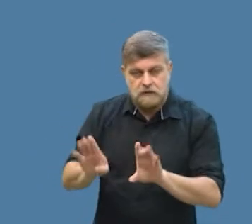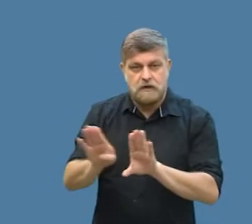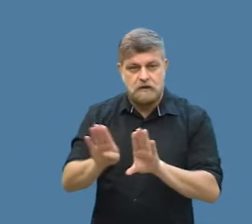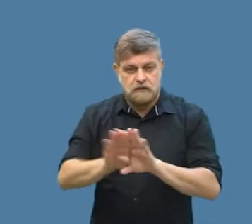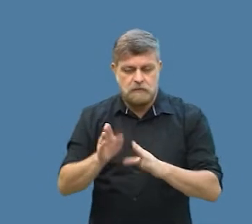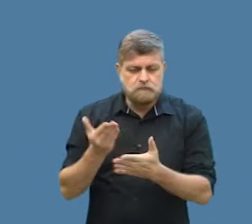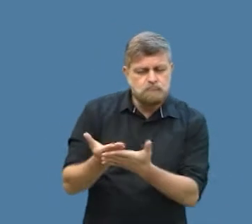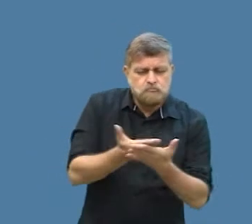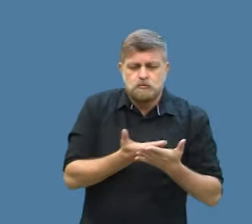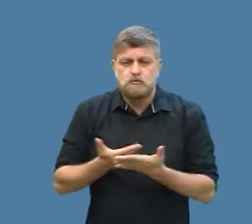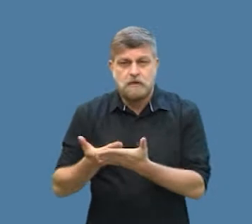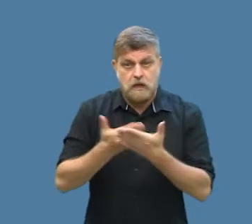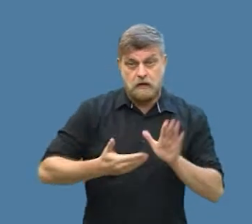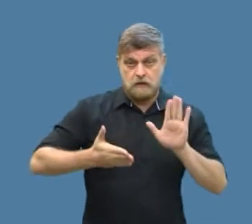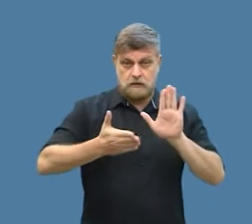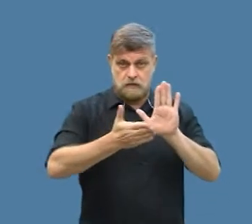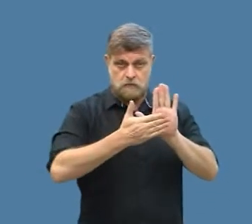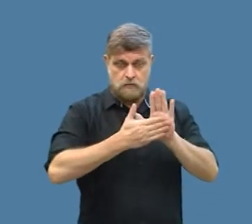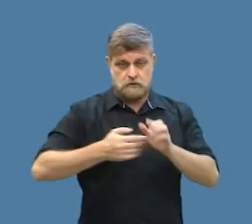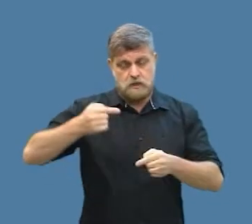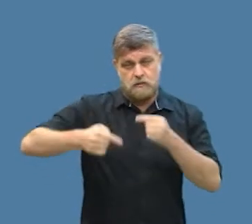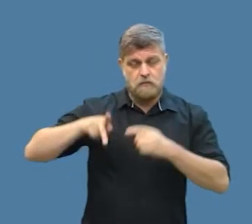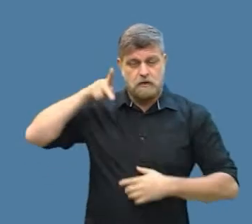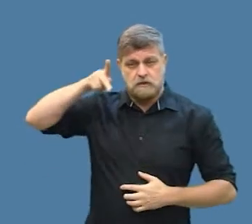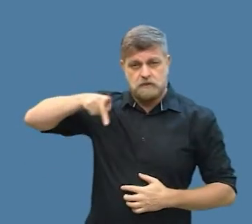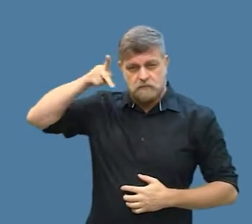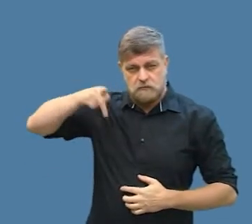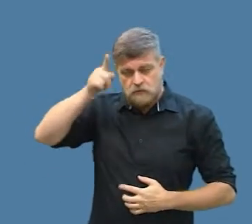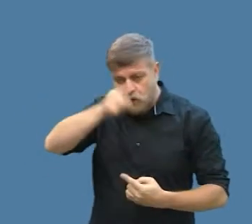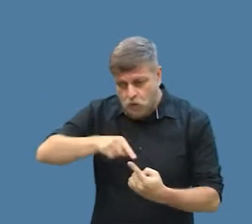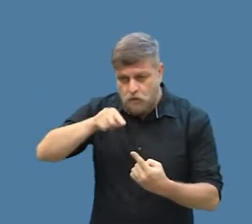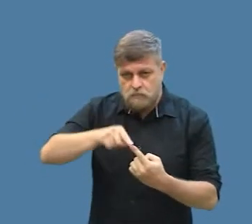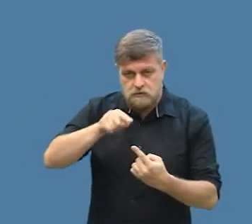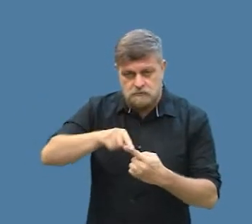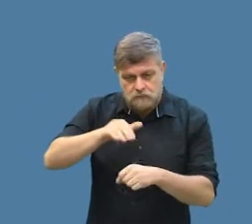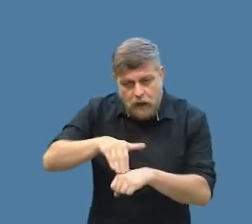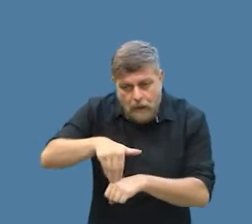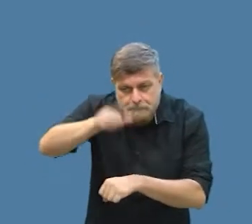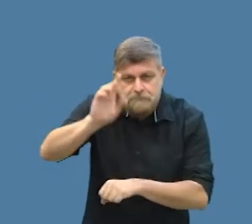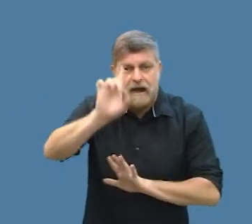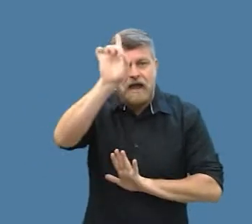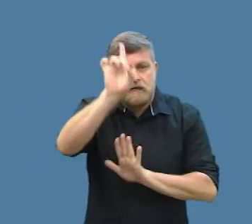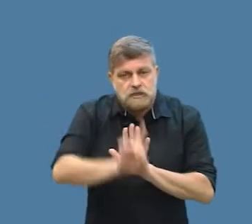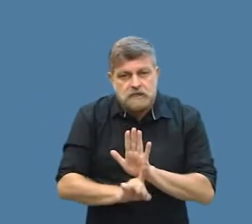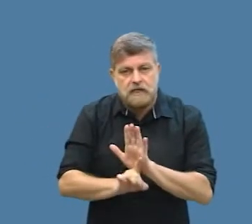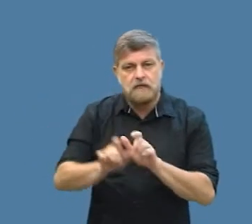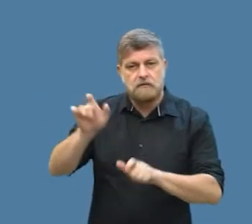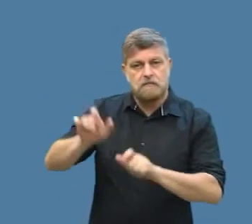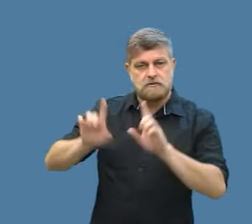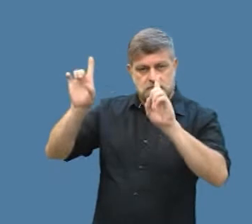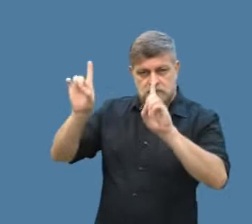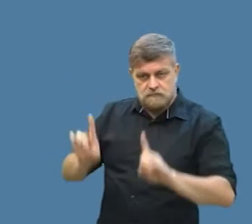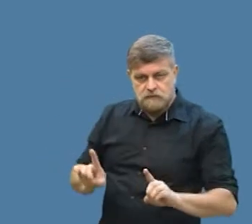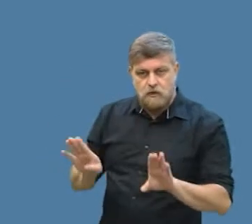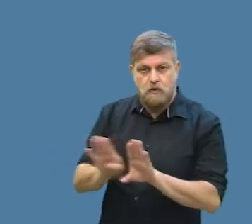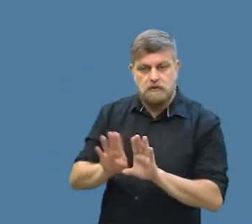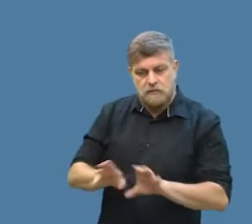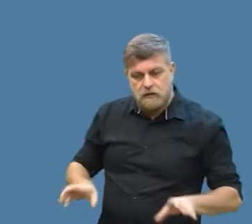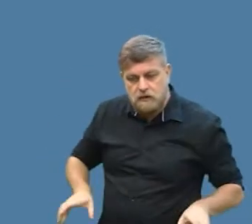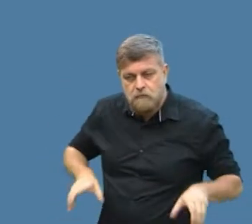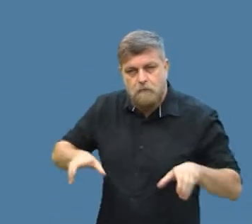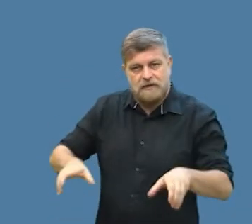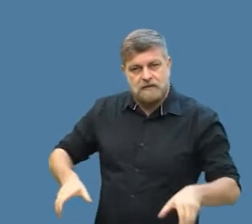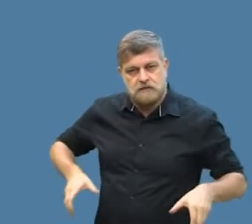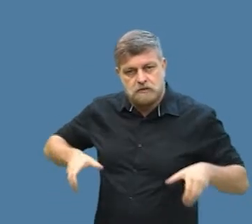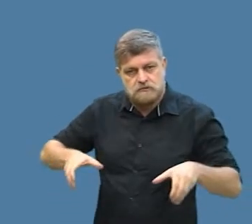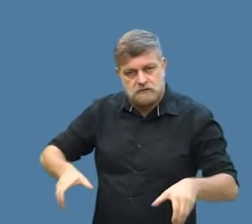e ainda estudar e propor políticas públicas para a ampliação dos direitos das pessoas com deficiência